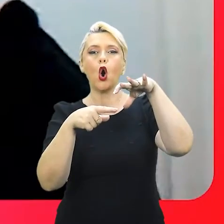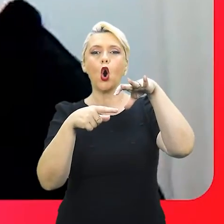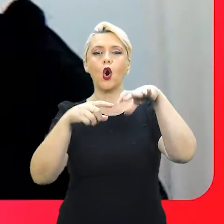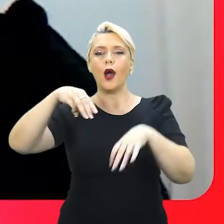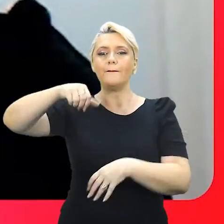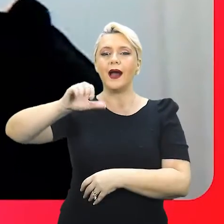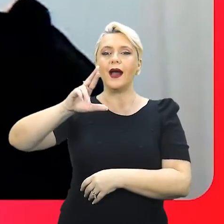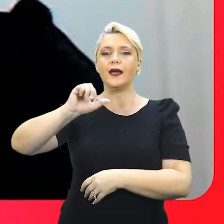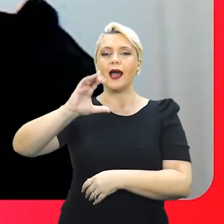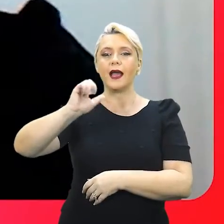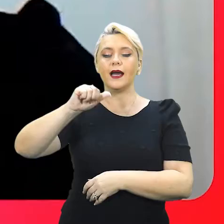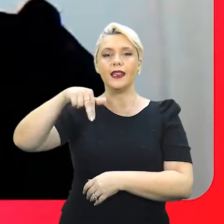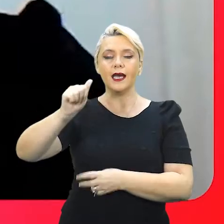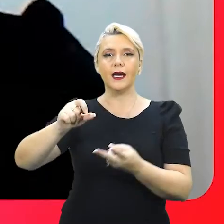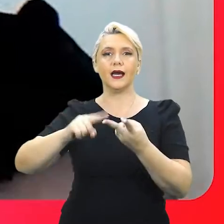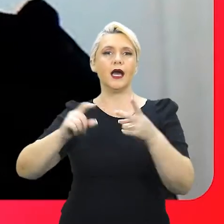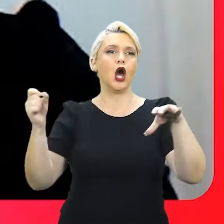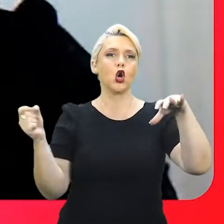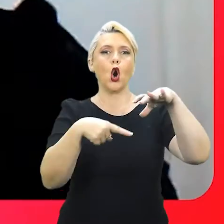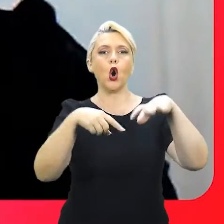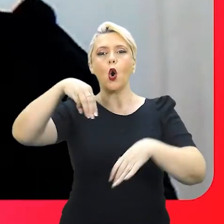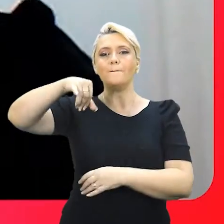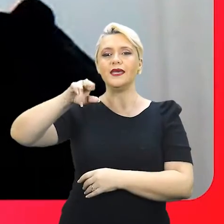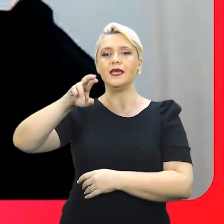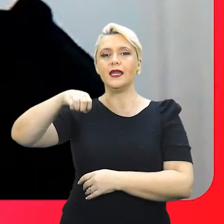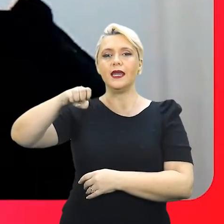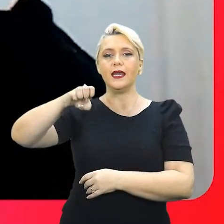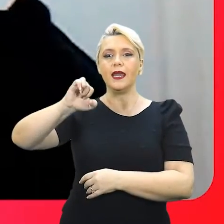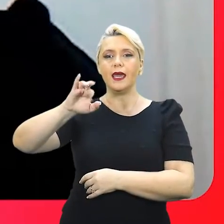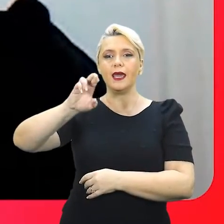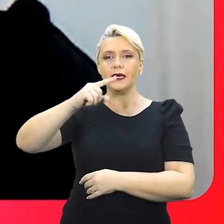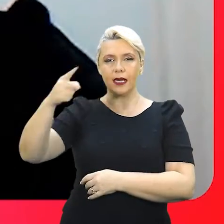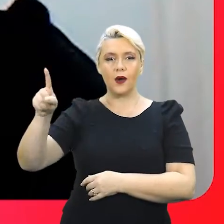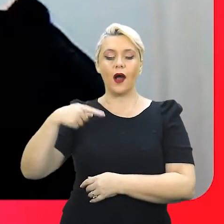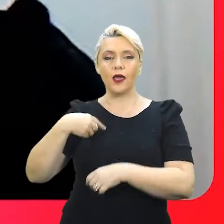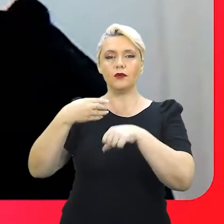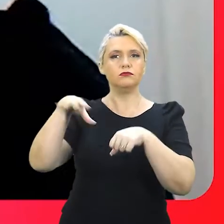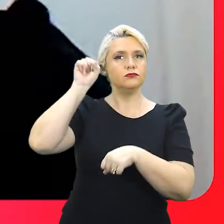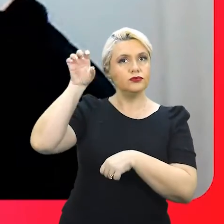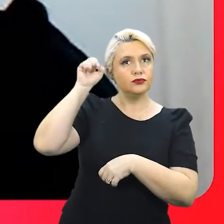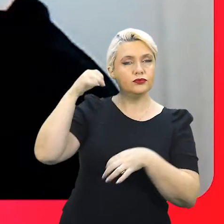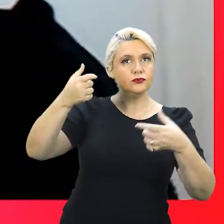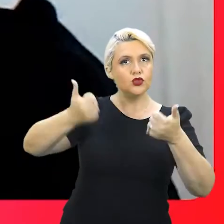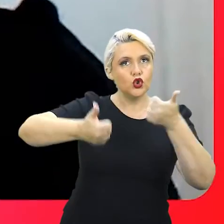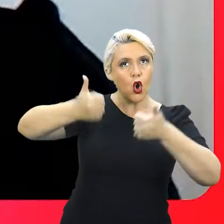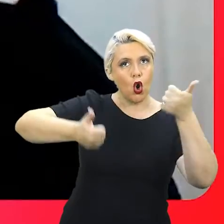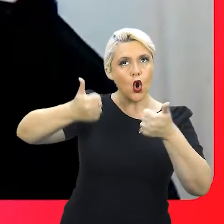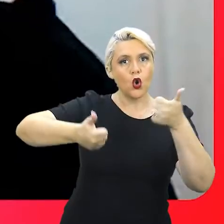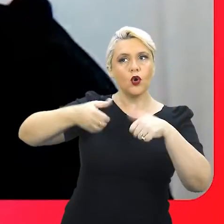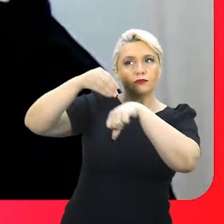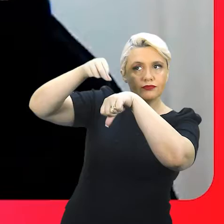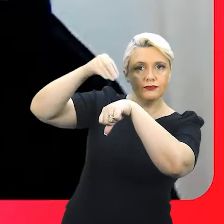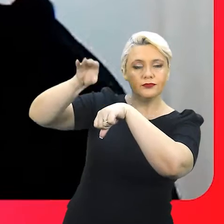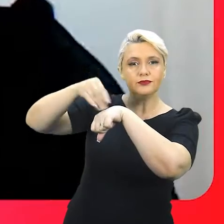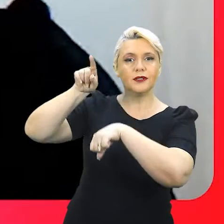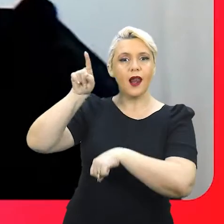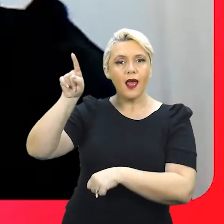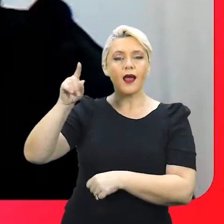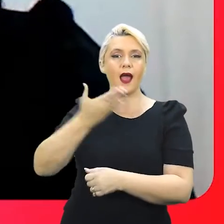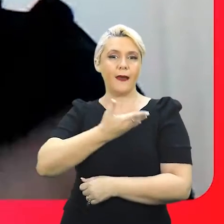no rádio os jogos e passava para ele, o Marcos Frateschi, que eu não esqueço até hoje, e ele com uma voz muito